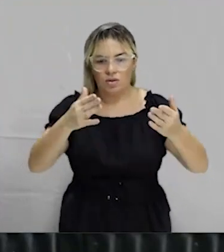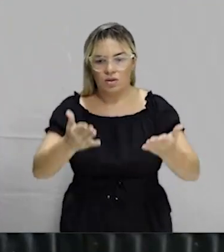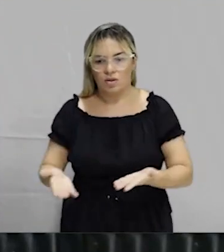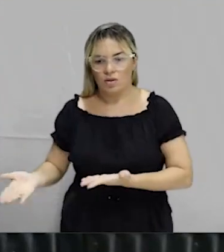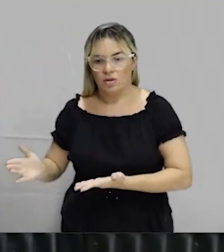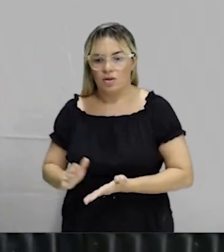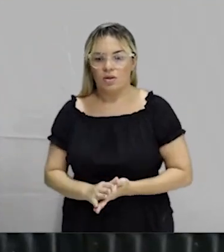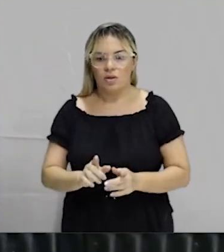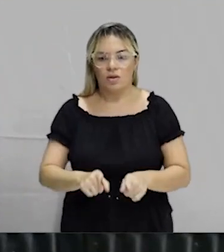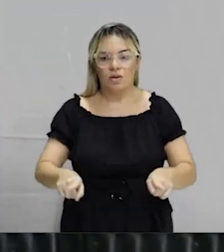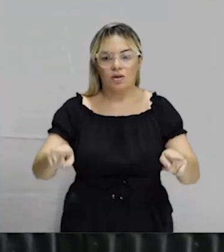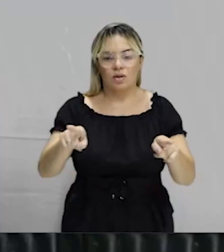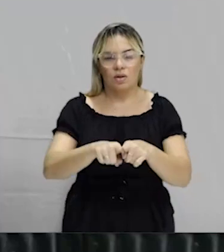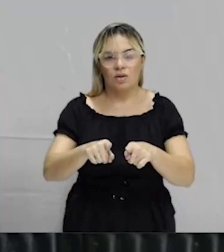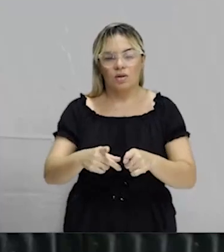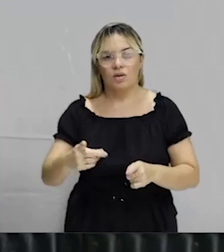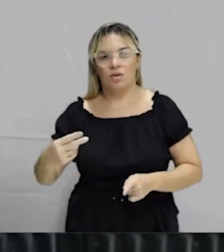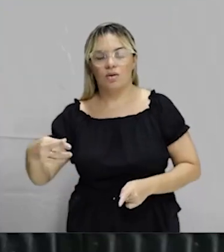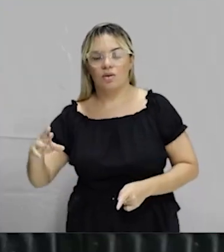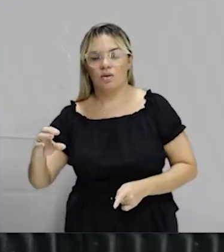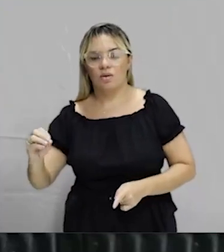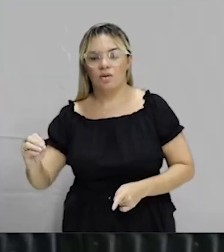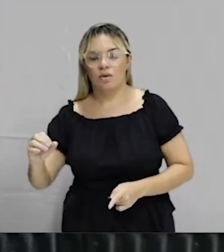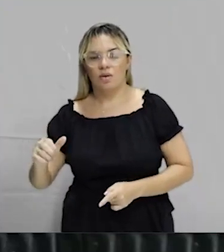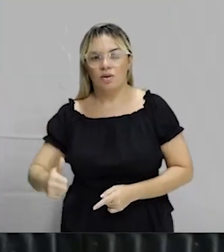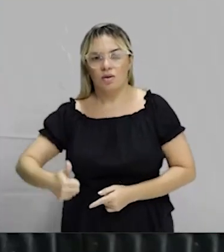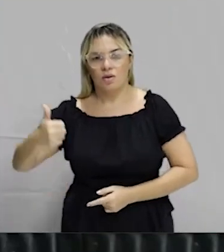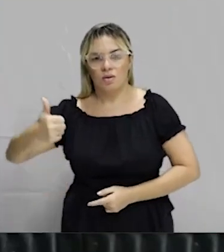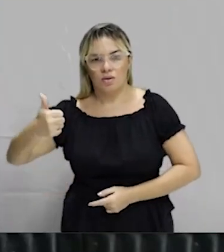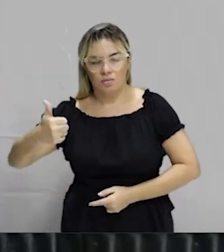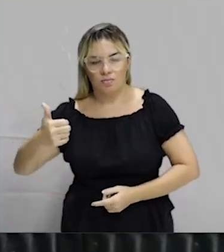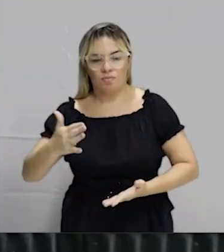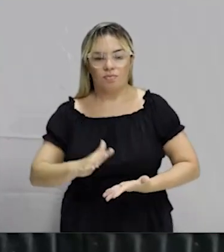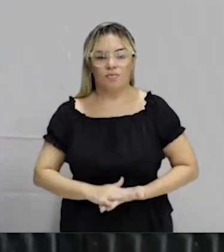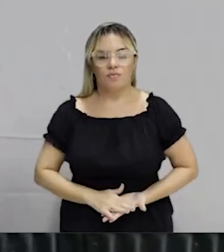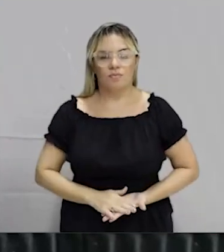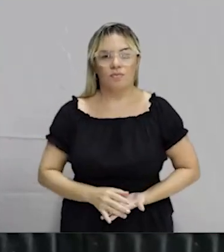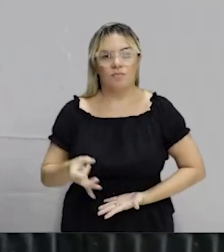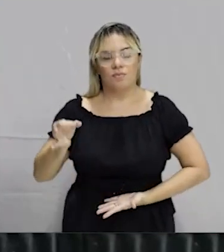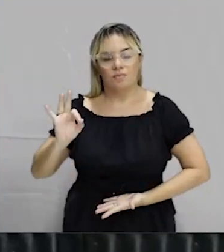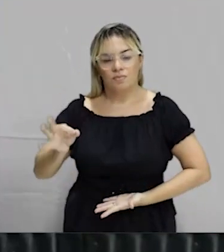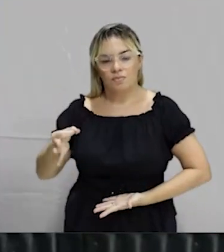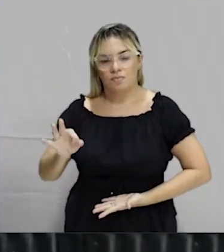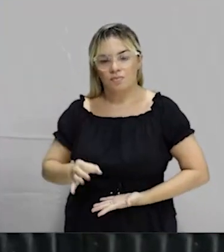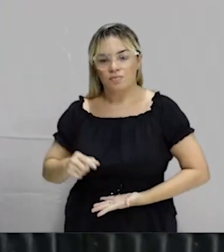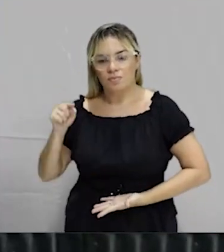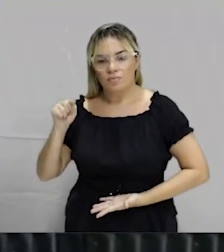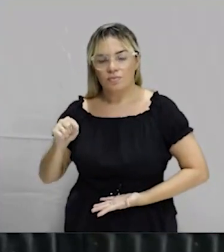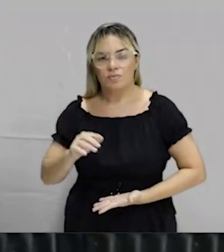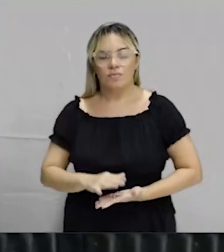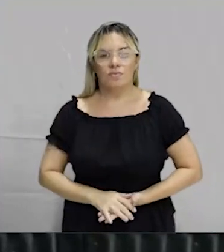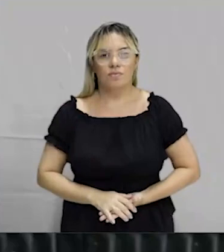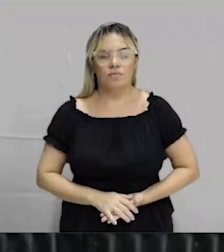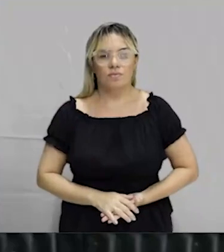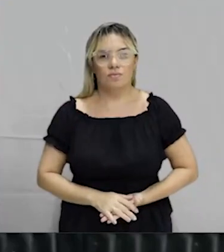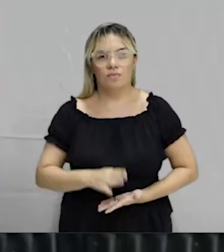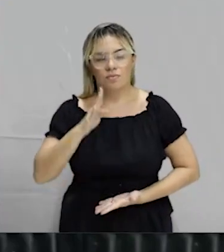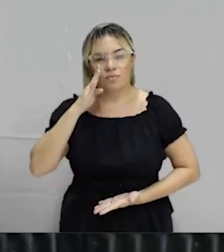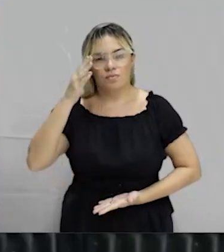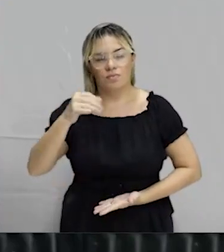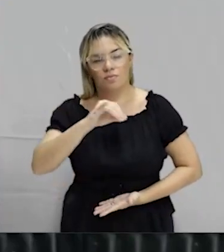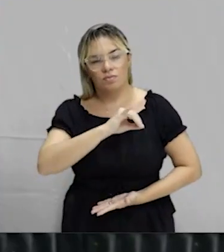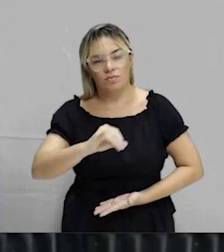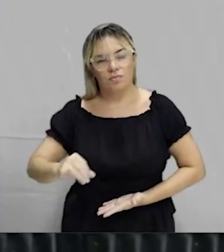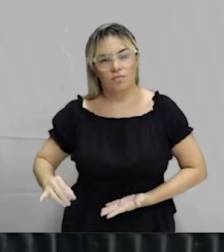imperador Dario. O imperador Dario I, certo? Ele foi considerado um dos principais